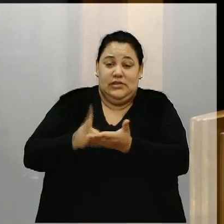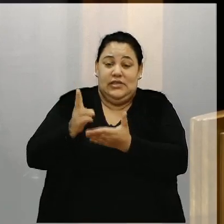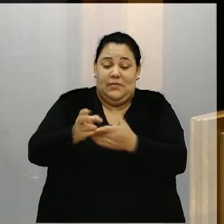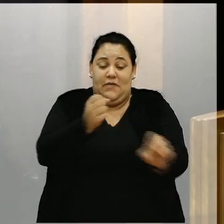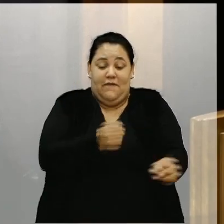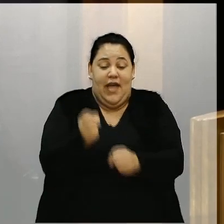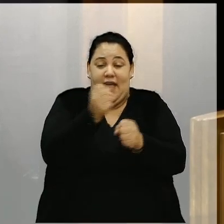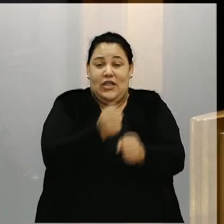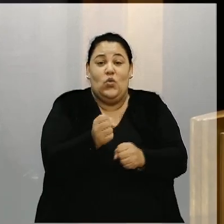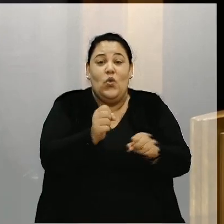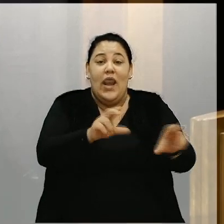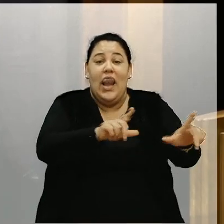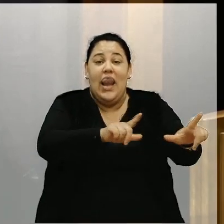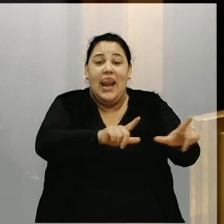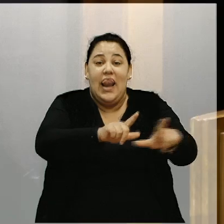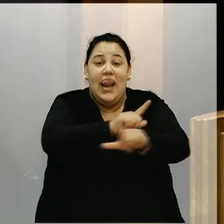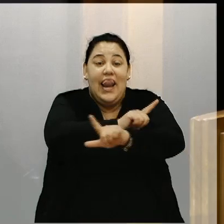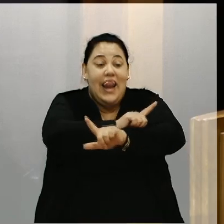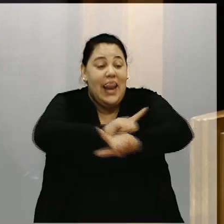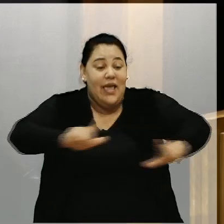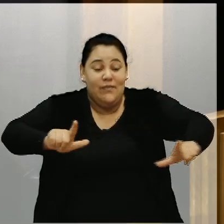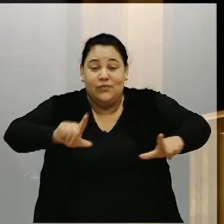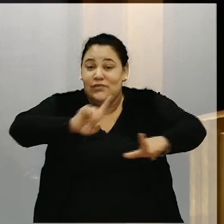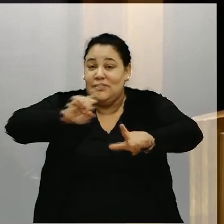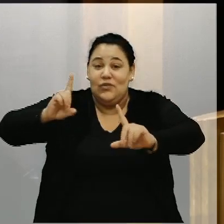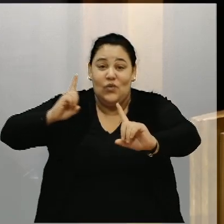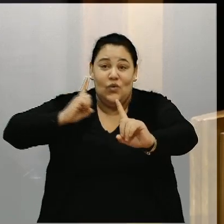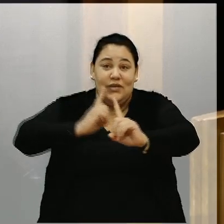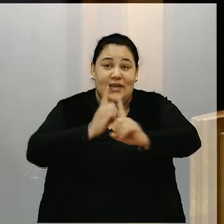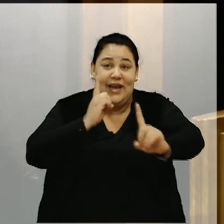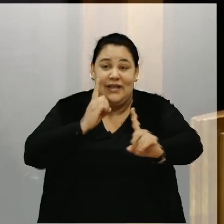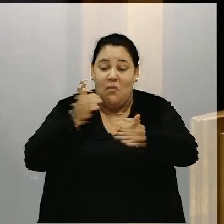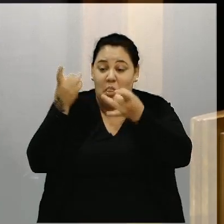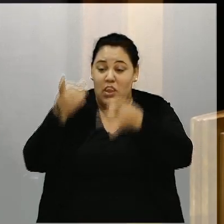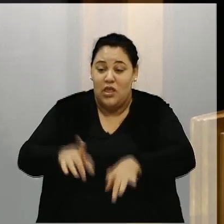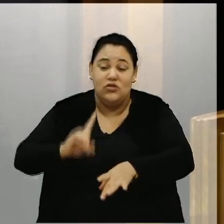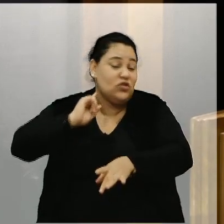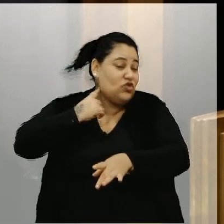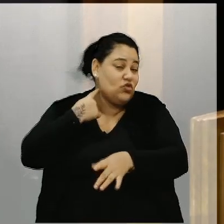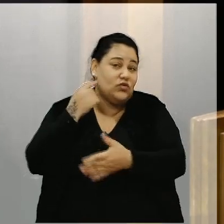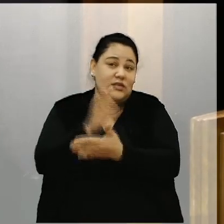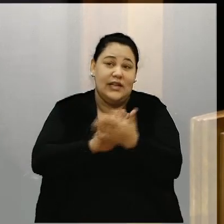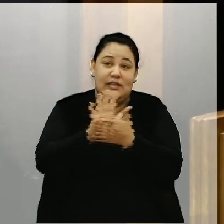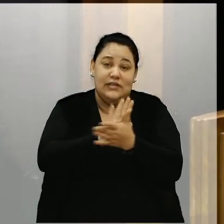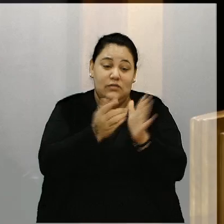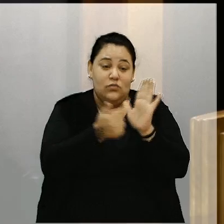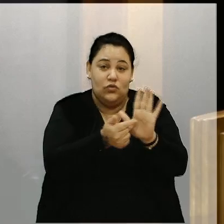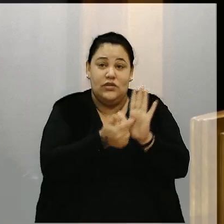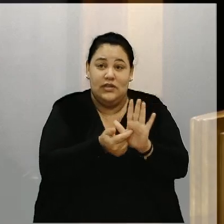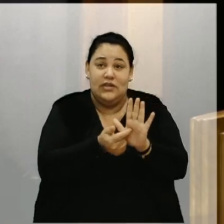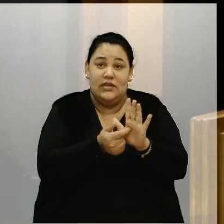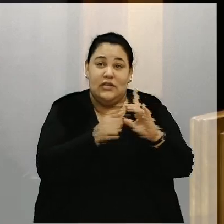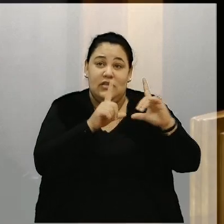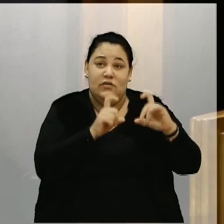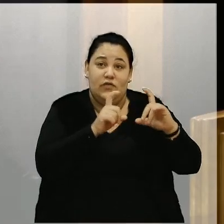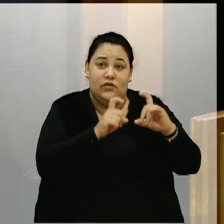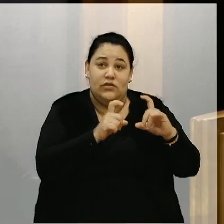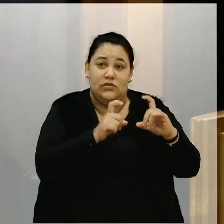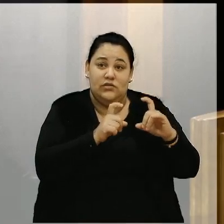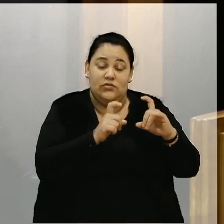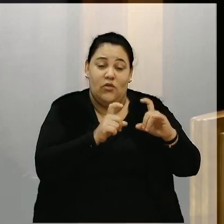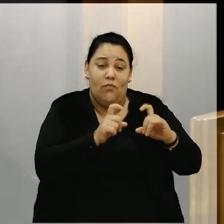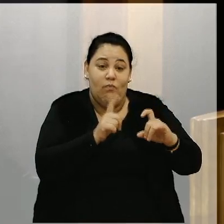varrido, vocês não encontravam um palito ali jogado. Eu trouxe as fotos ali, não tinha um palito, tinha toneladas de